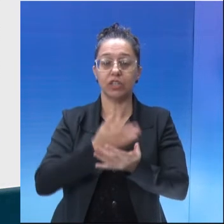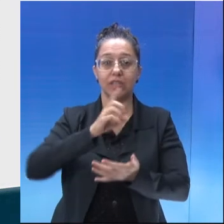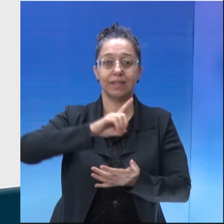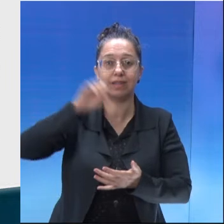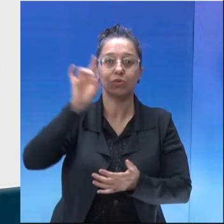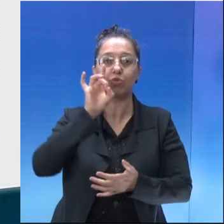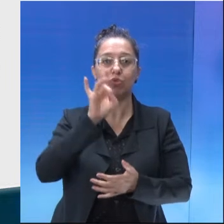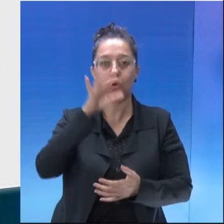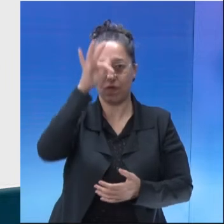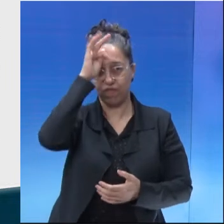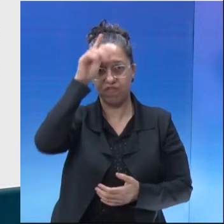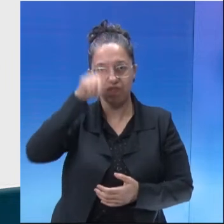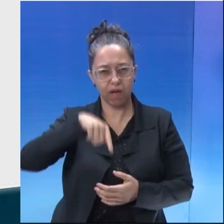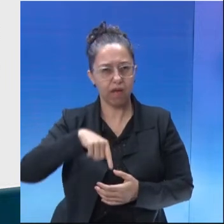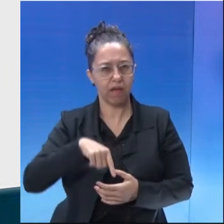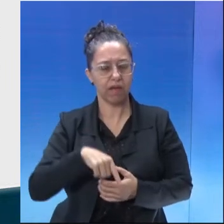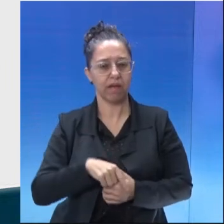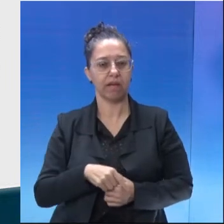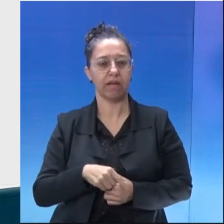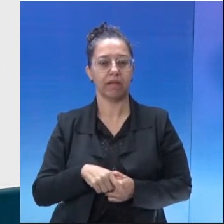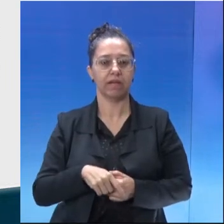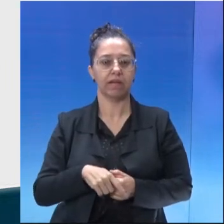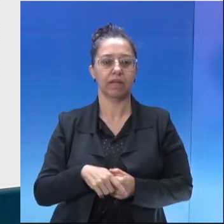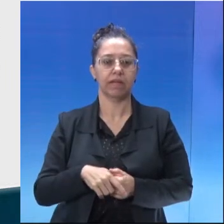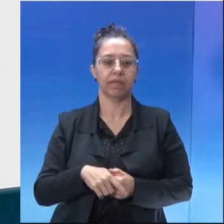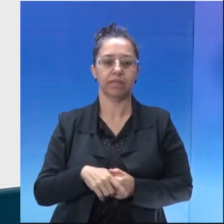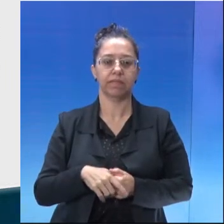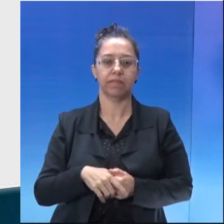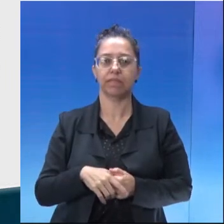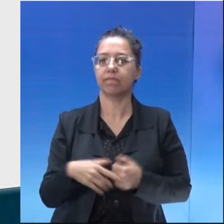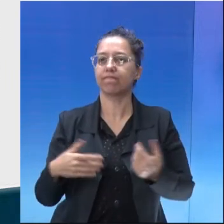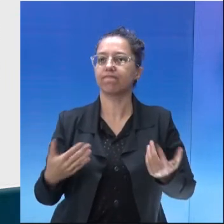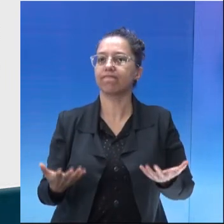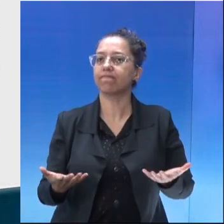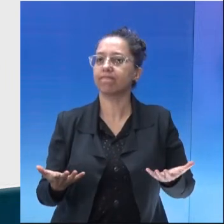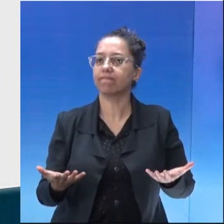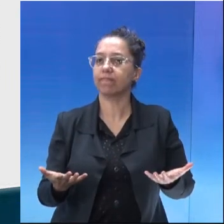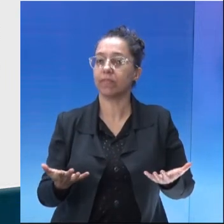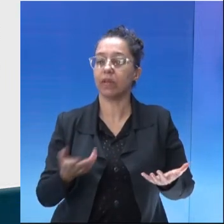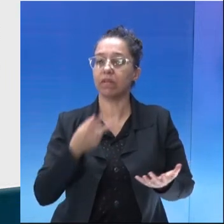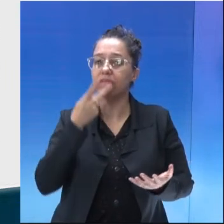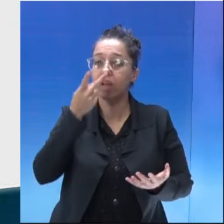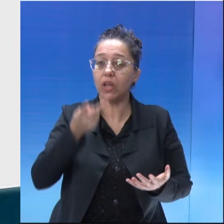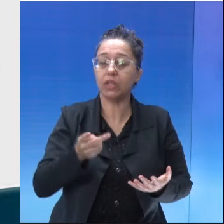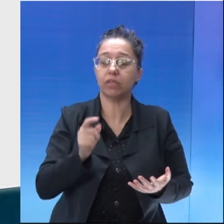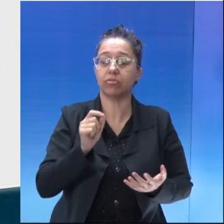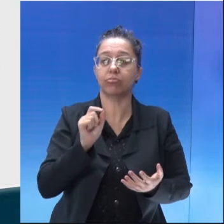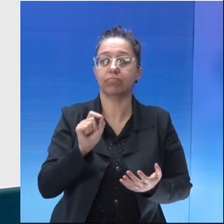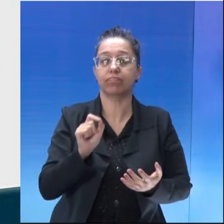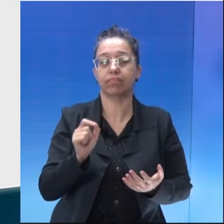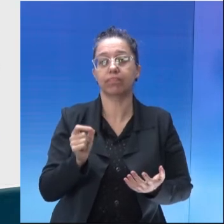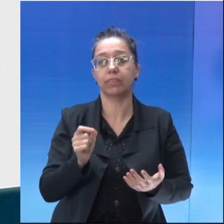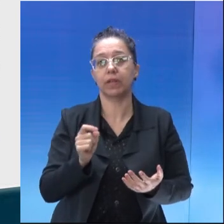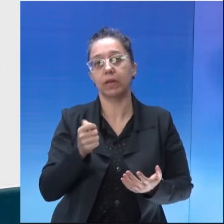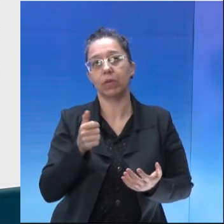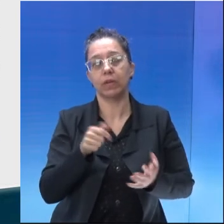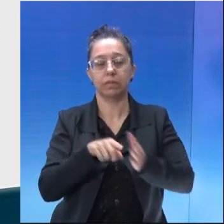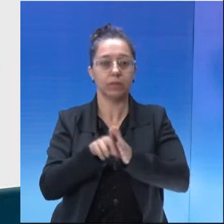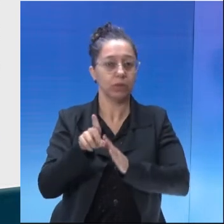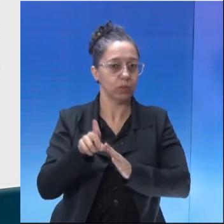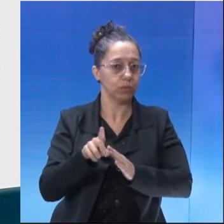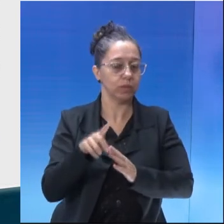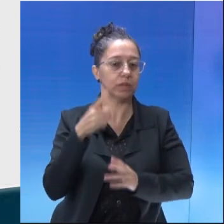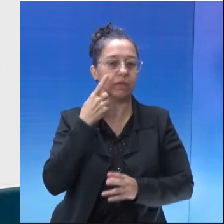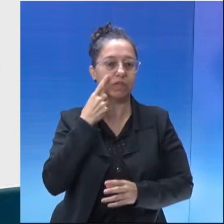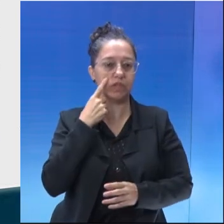podemos dizer que a crença em Deus é apenas uma questão de fé, não podemos dizer que a crença em Deus é apenas uma questão de fé, né? Ele está